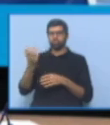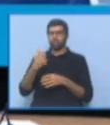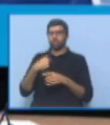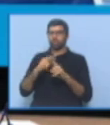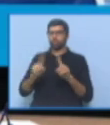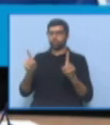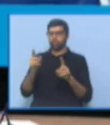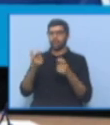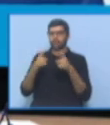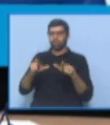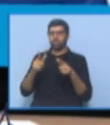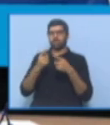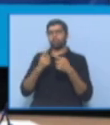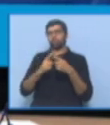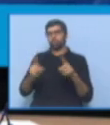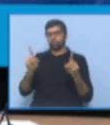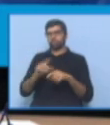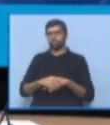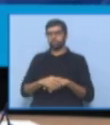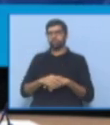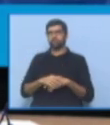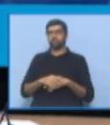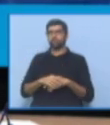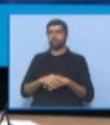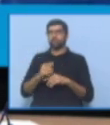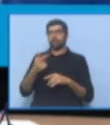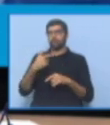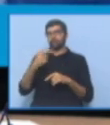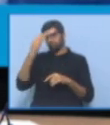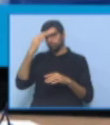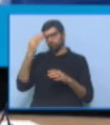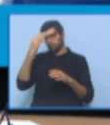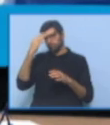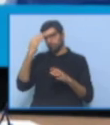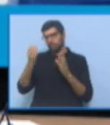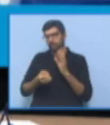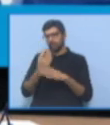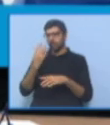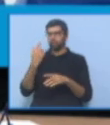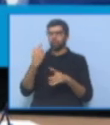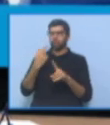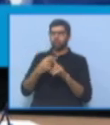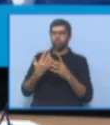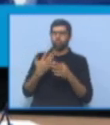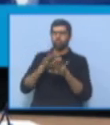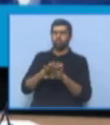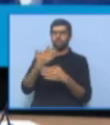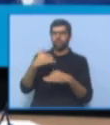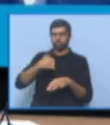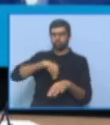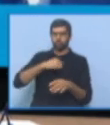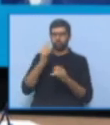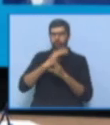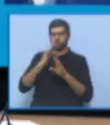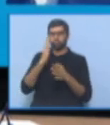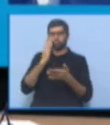distintos, linguisticamente distintos, é sabermos criar um bem comum, não só para nós, cidadãos europeus, mas também para aqueles que